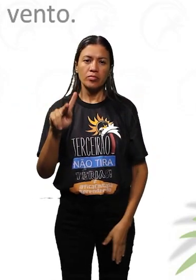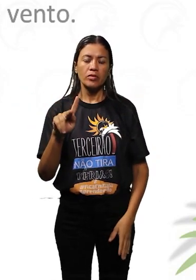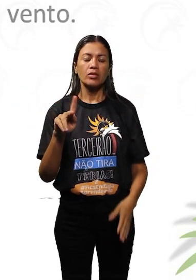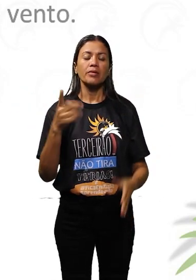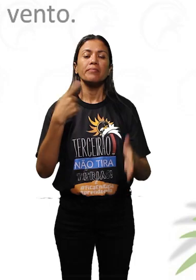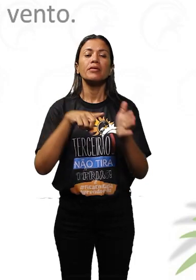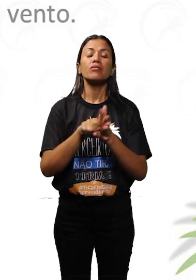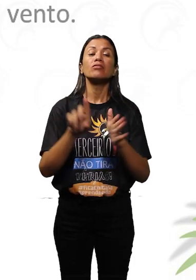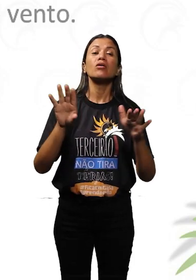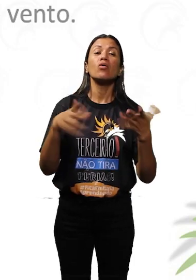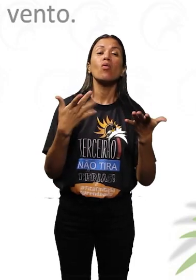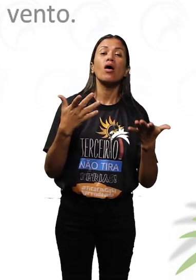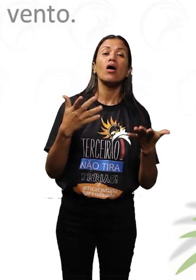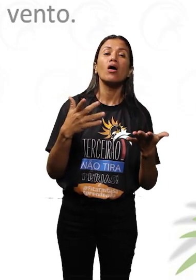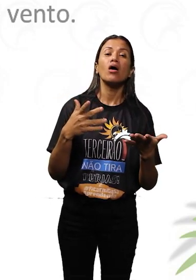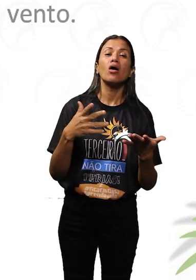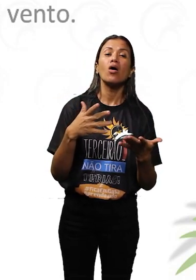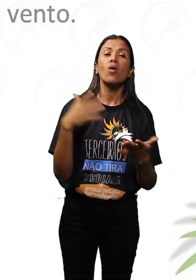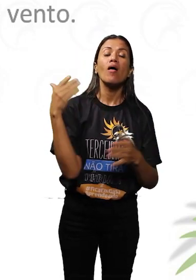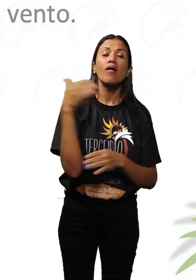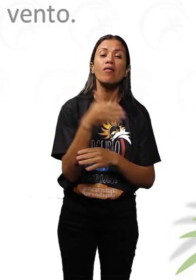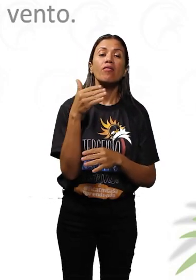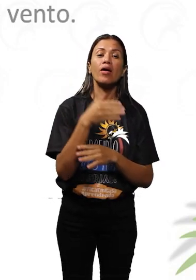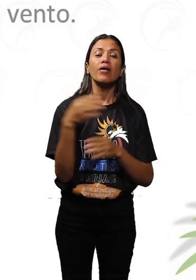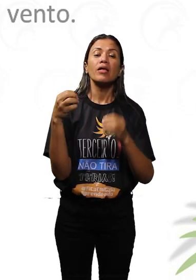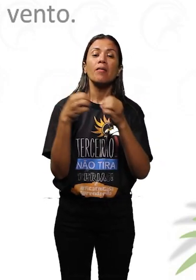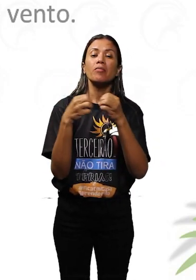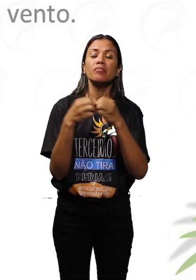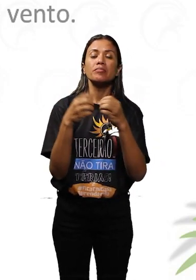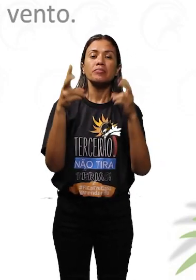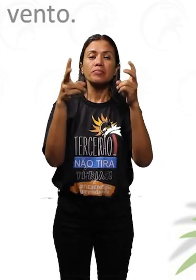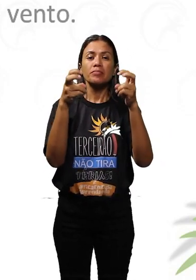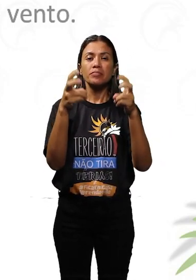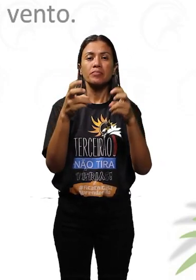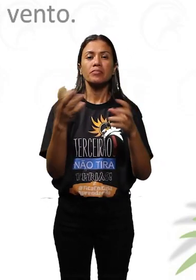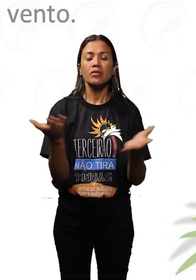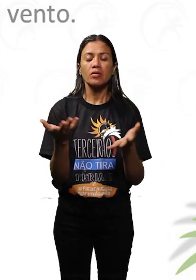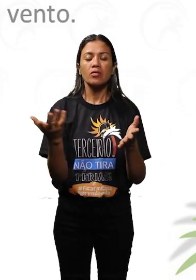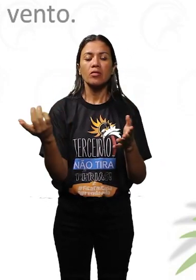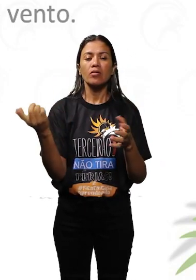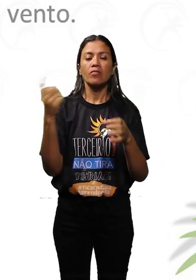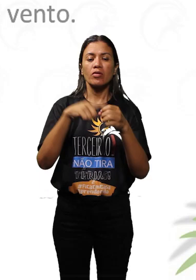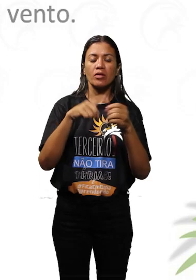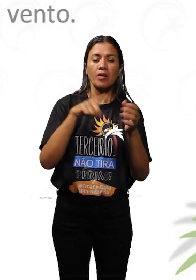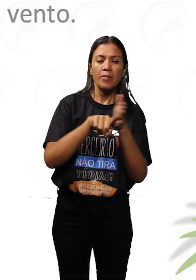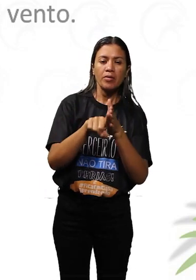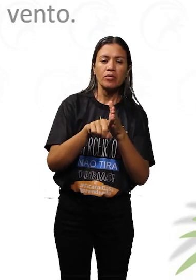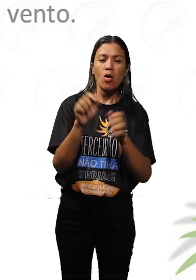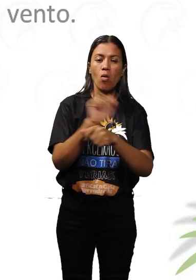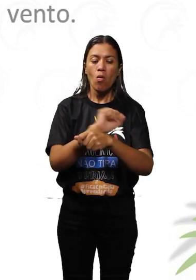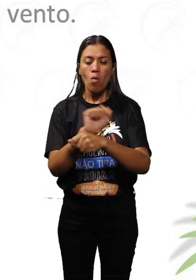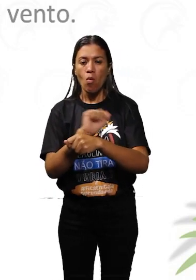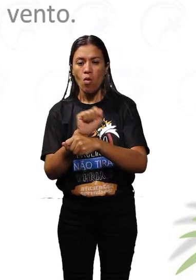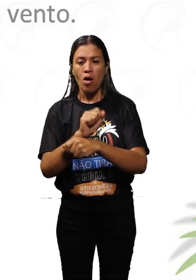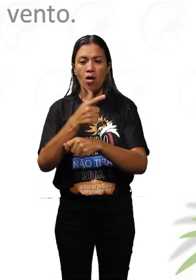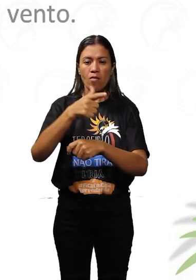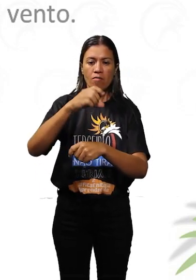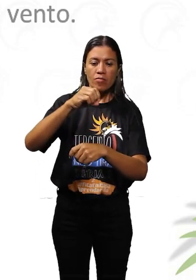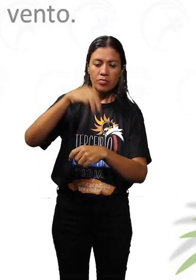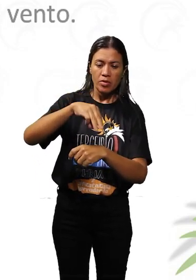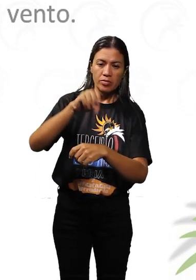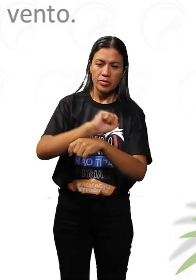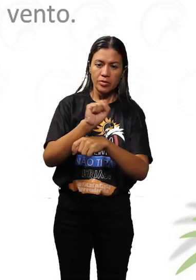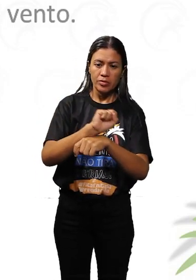Qual é a frequência aproximada que eu vou perceber? Então, vou voltar para a questão. Um carro trafega a 20 metros por segundo em uma